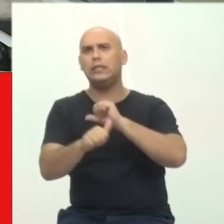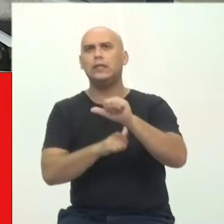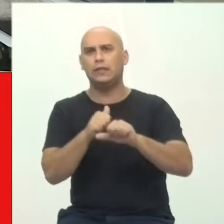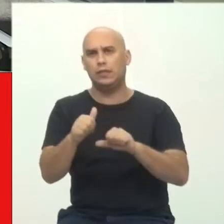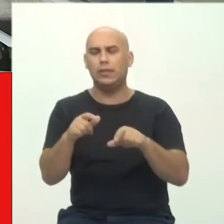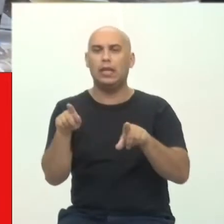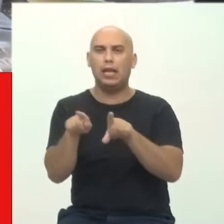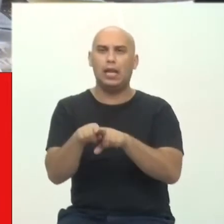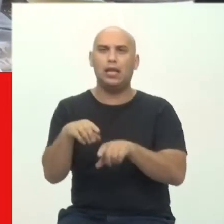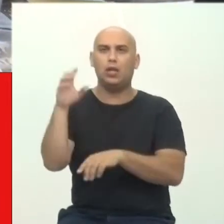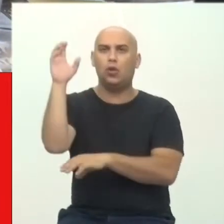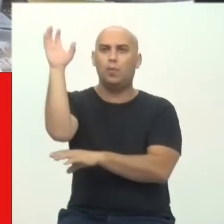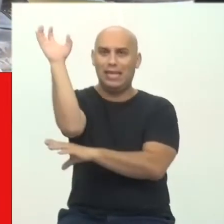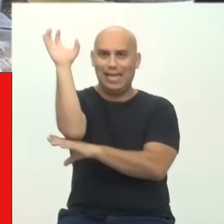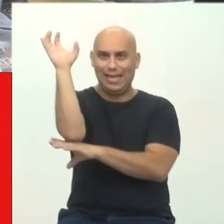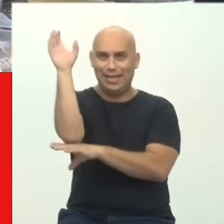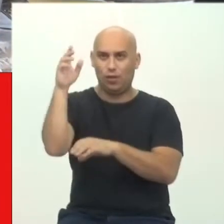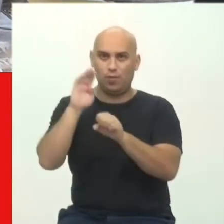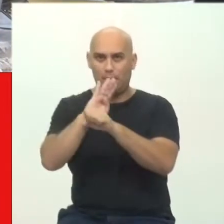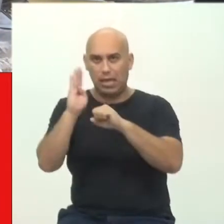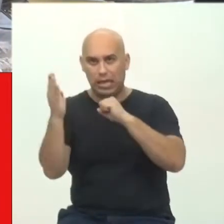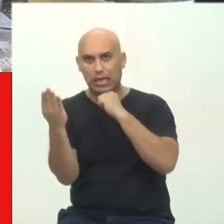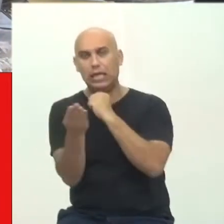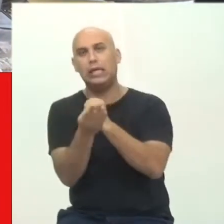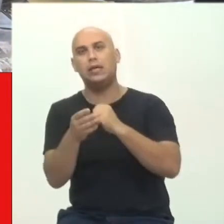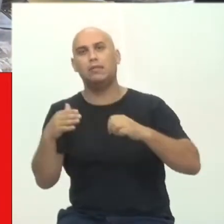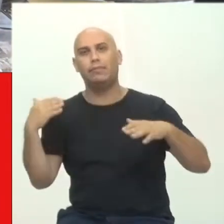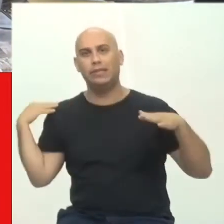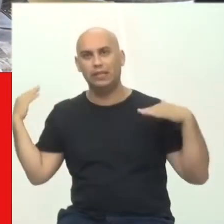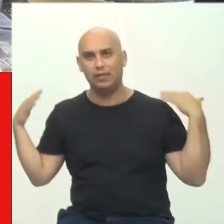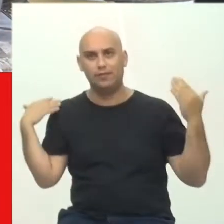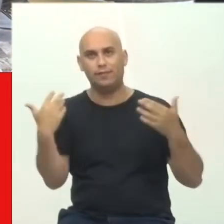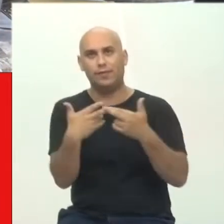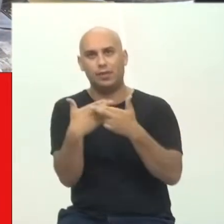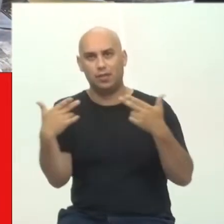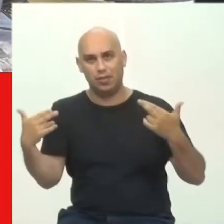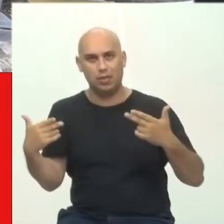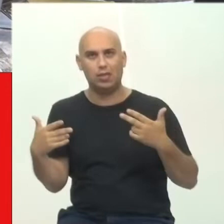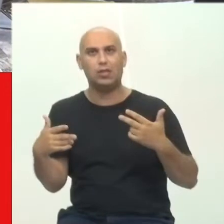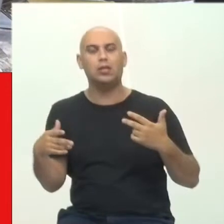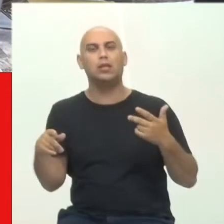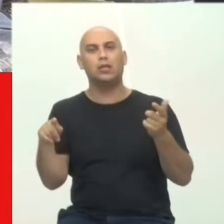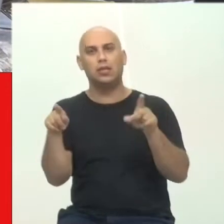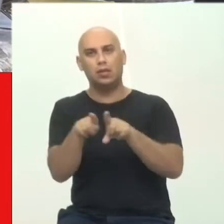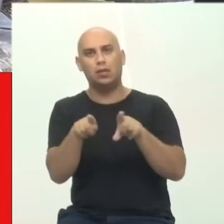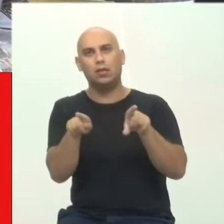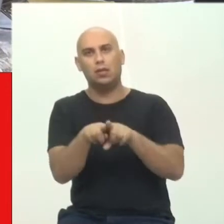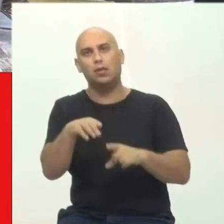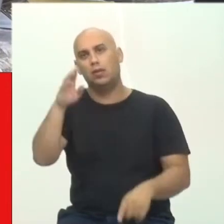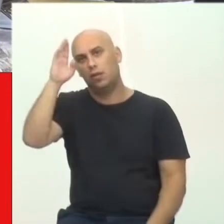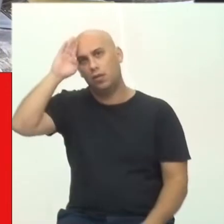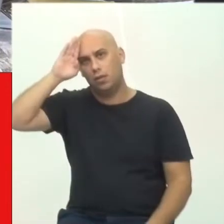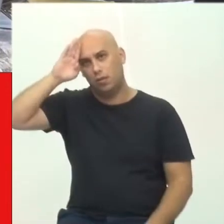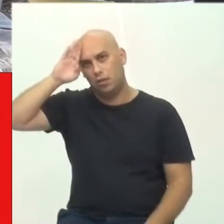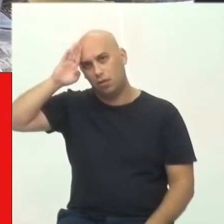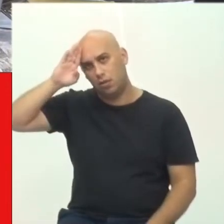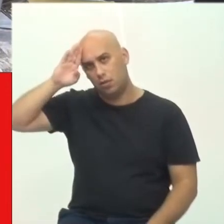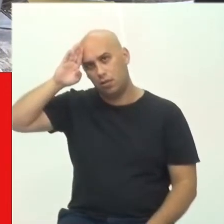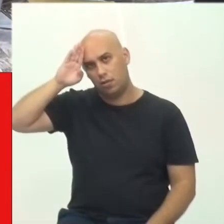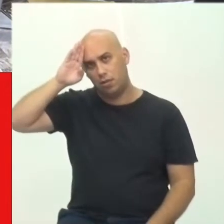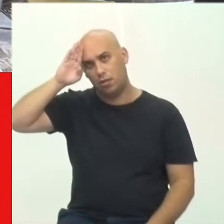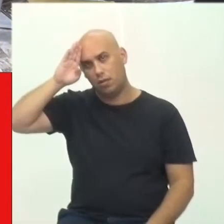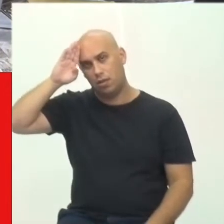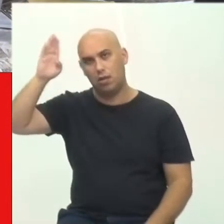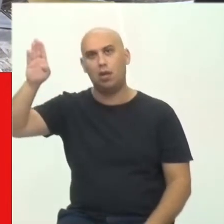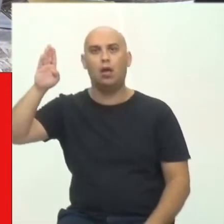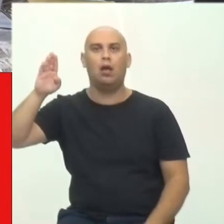Pinheirinho, de passeio e tudo mais. Então, ali foi a principal intervenção nossa. Até